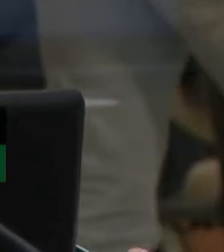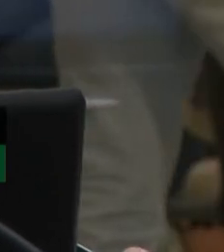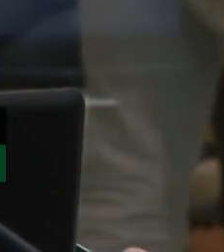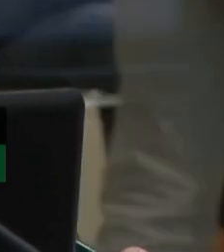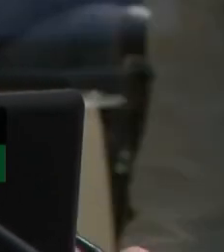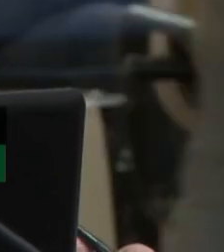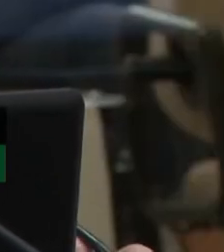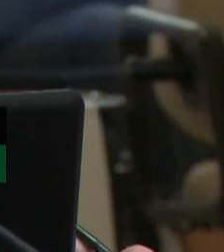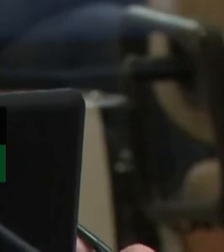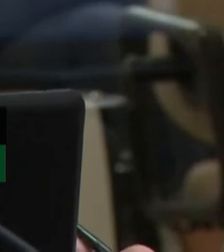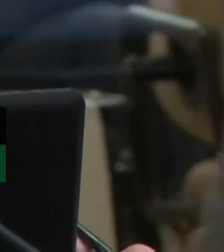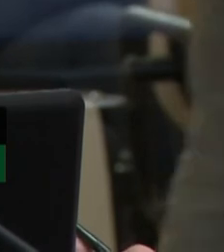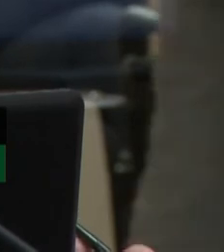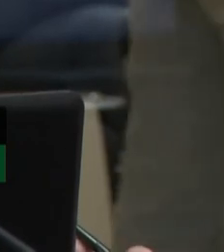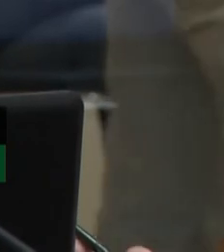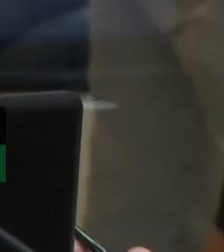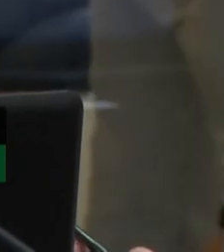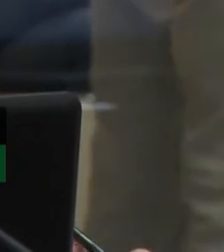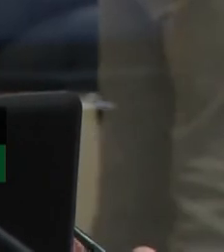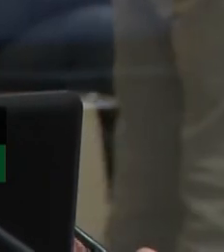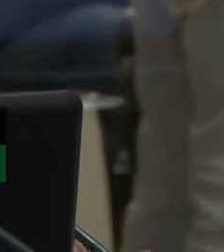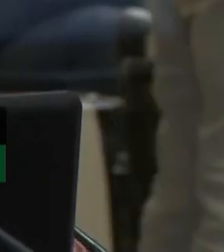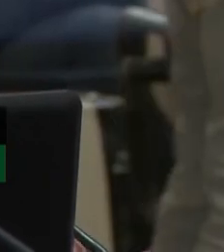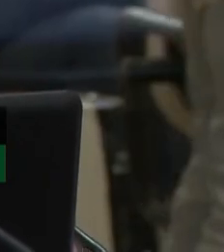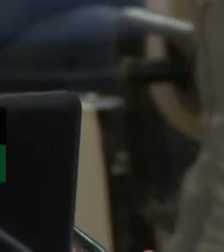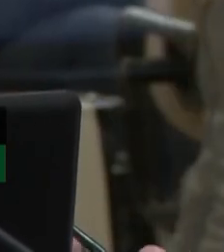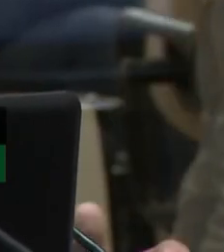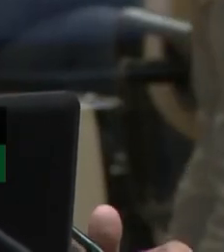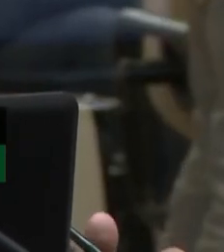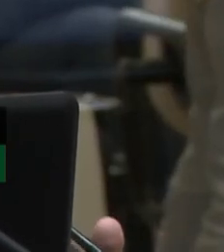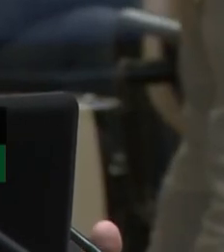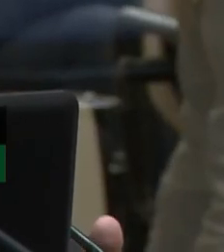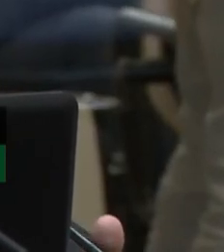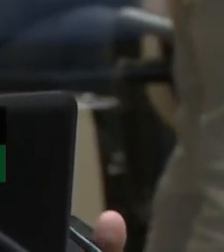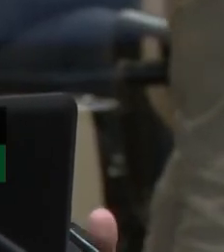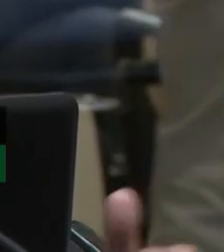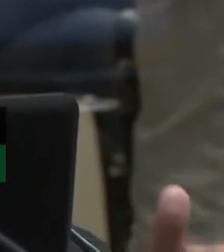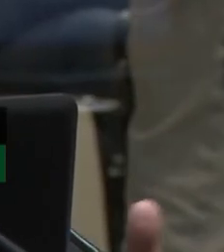do uso da aeronave Arcanjo. Para que a gente pudesse,